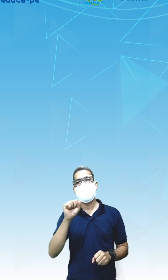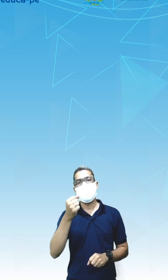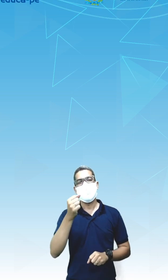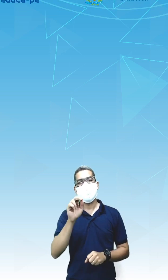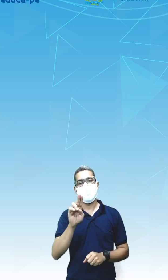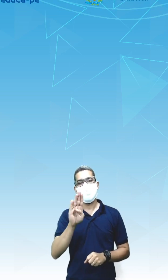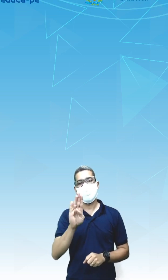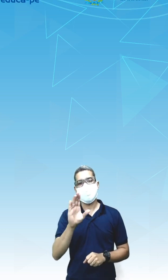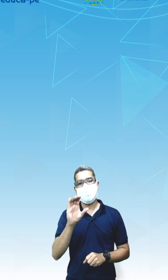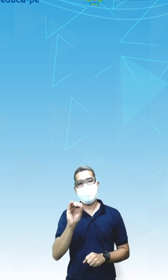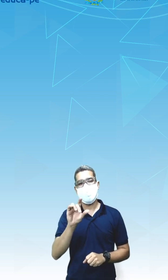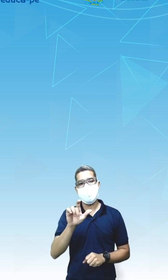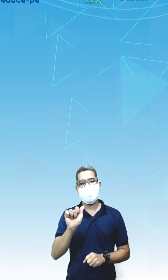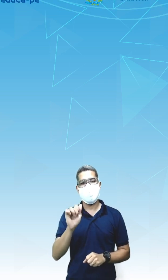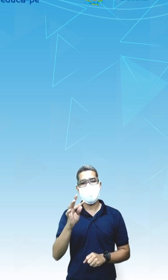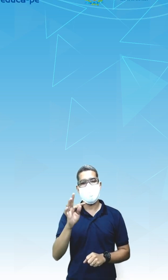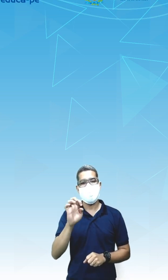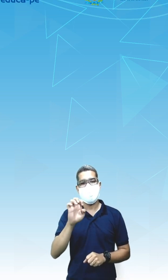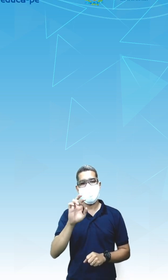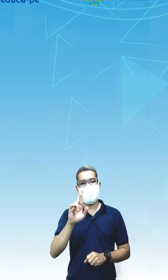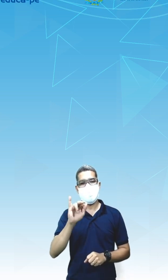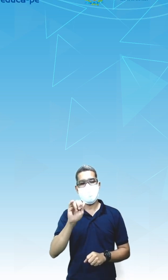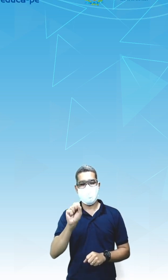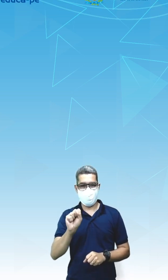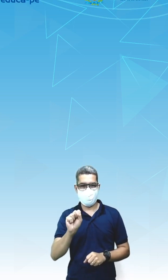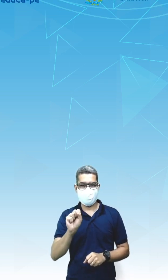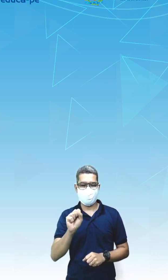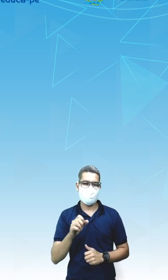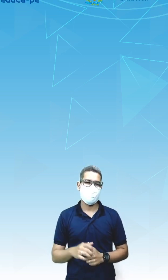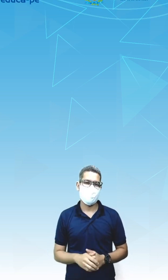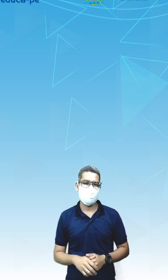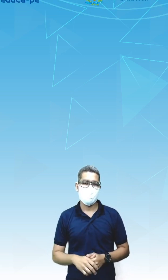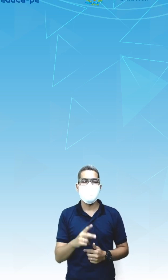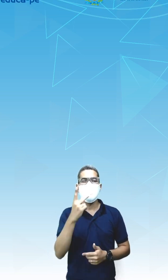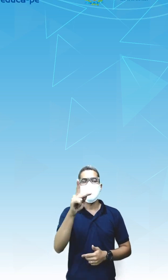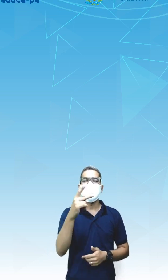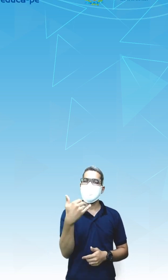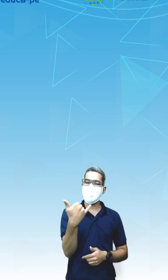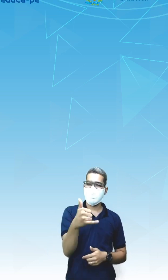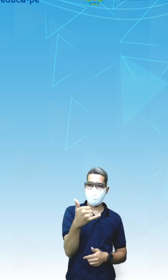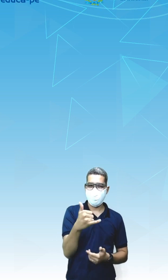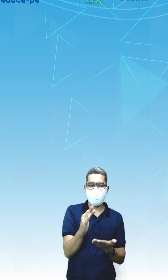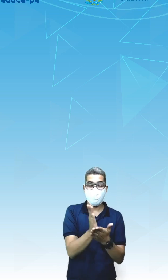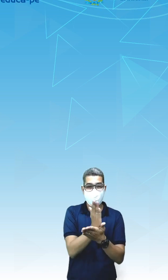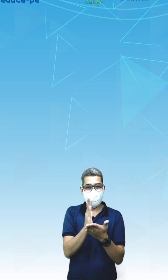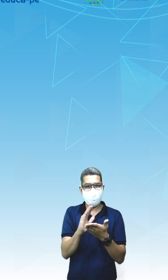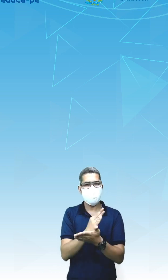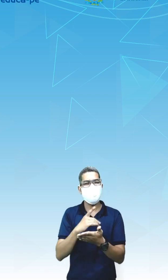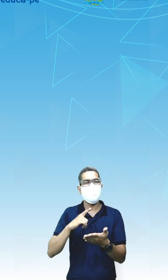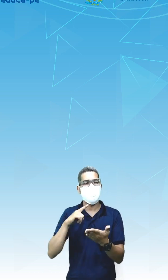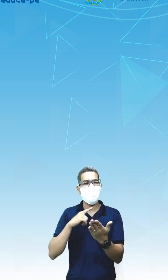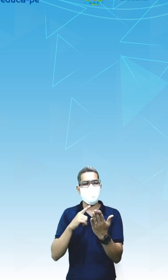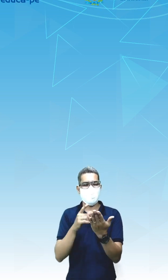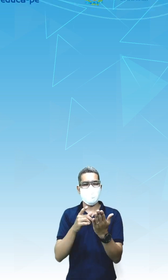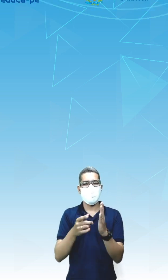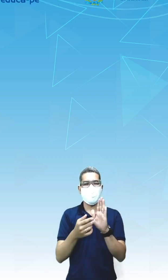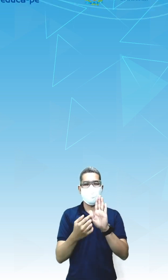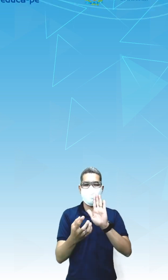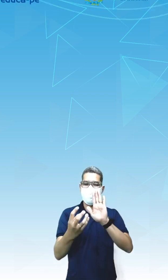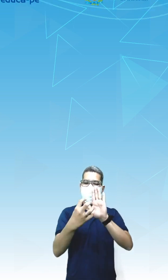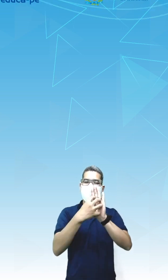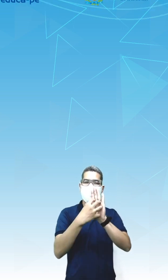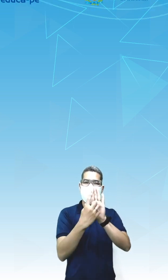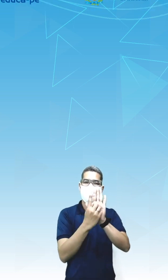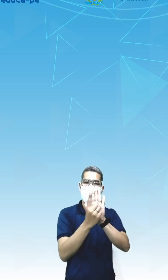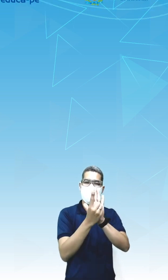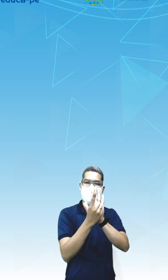celular digital, vocês também devem ter uma bússola. É desse mesmo jeito. Só que no início, ela